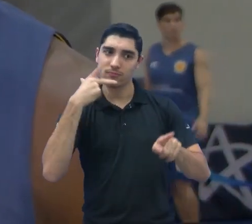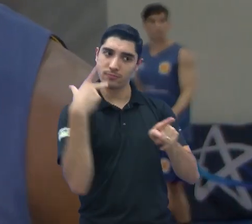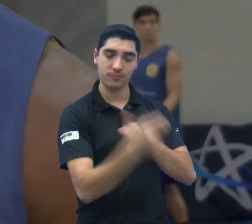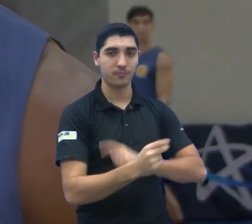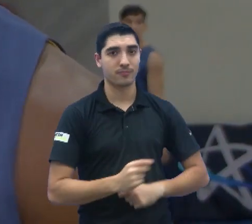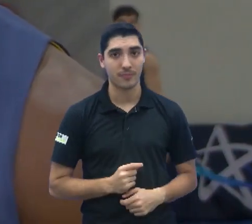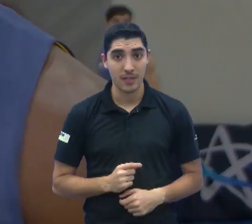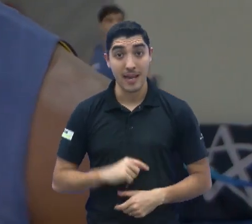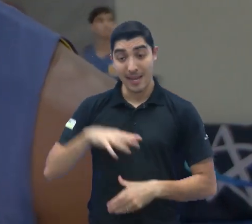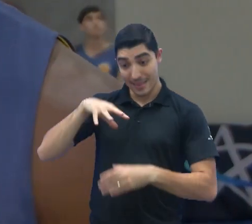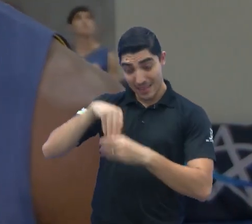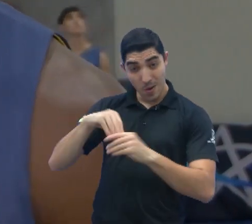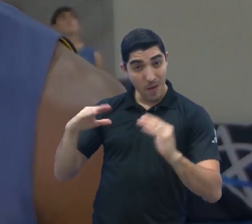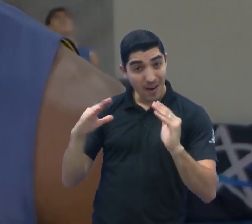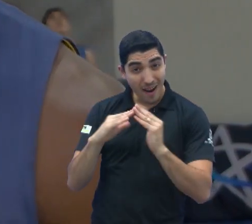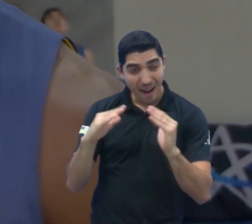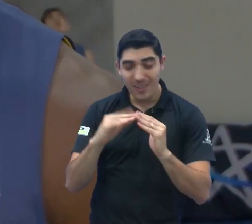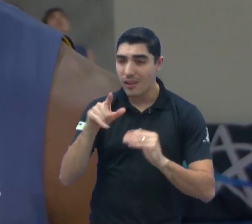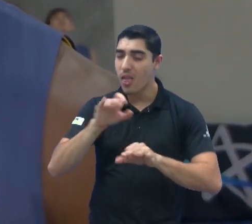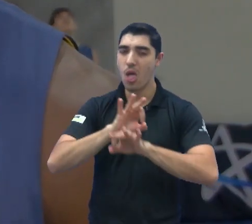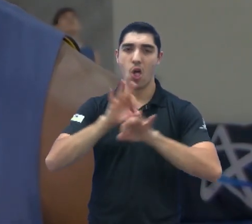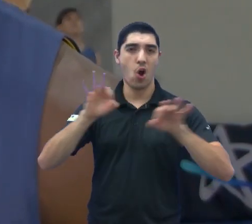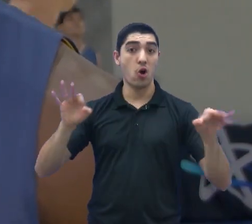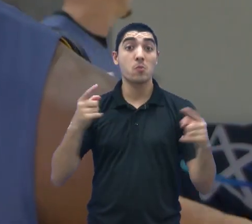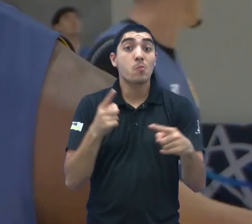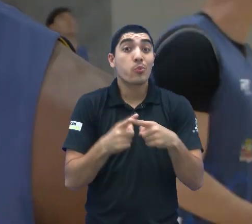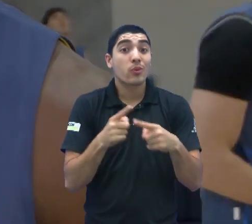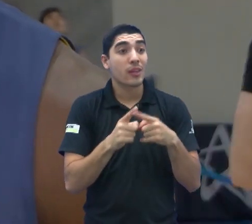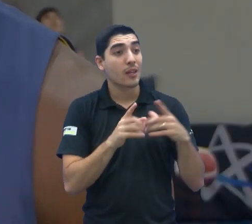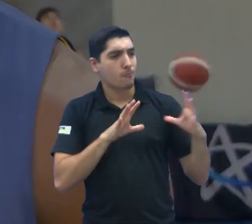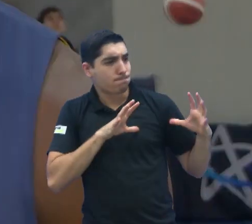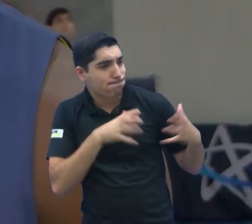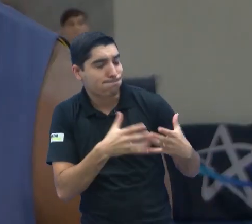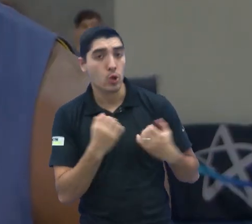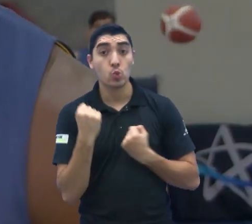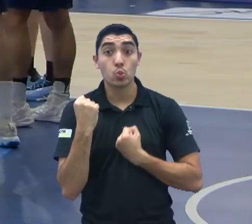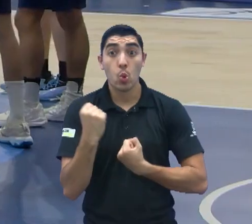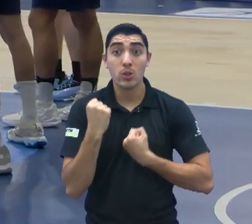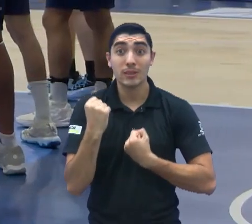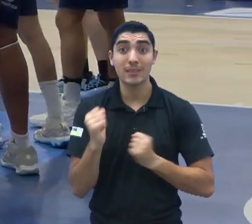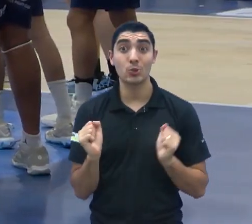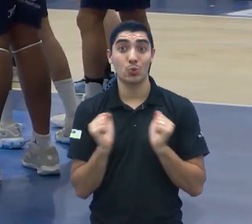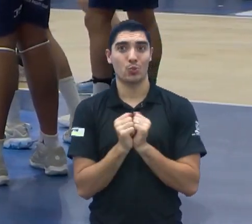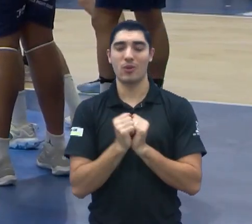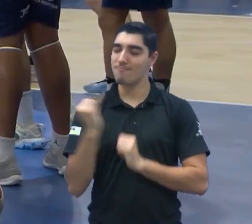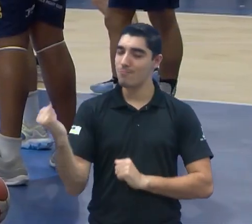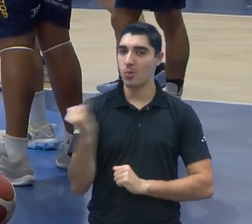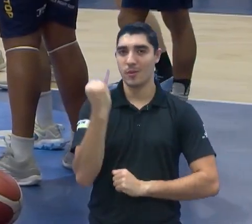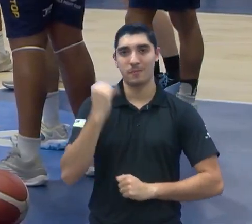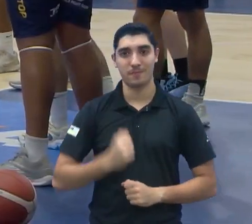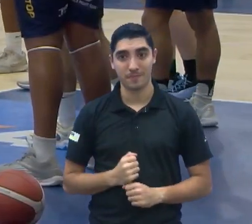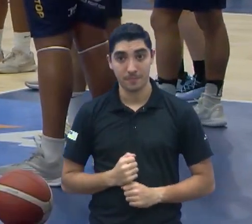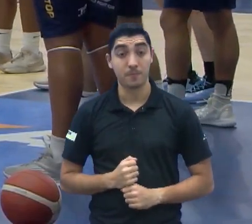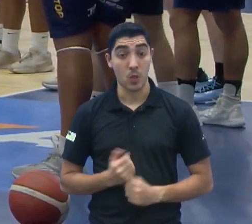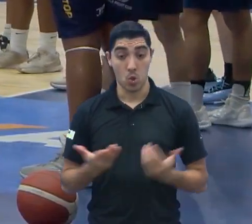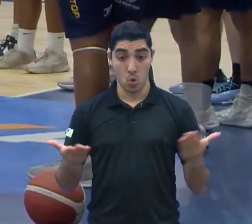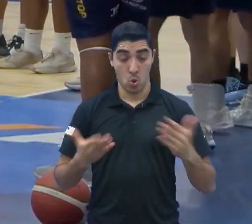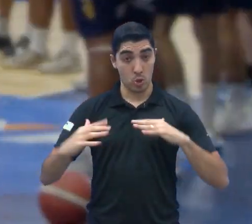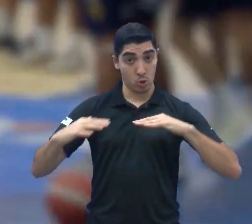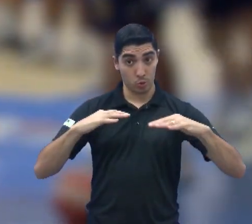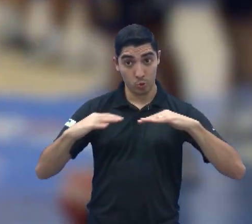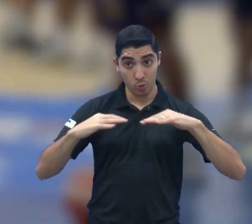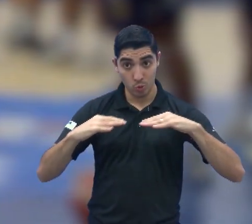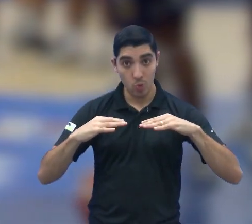casa é a melhor coisa, que vem a torcida vem junto, acho que isso é um fator importante pra gente. Para a partida de hoje contra o Fortaleza,